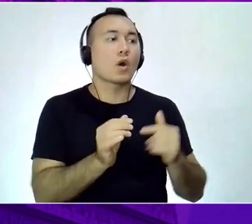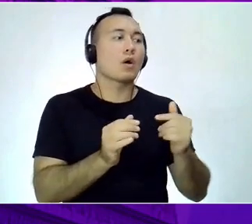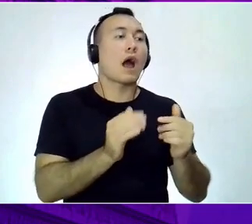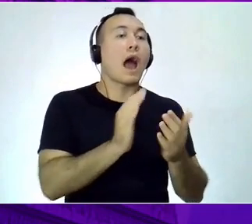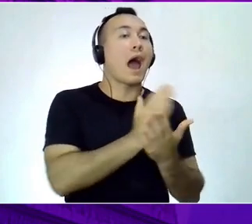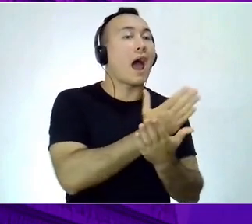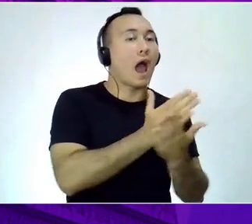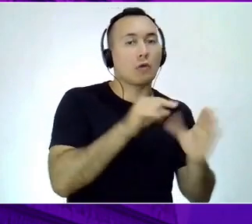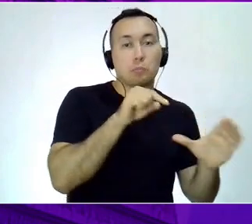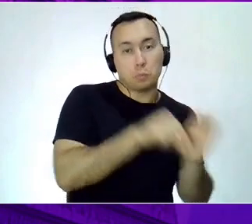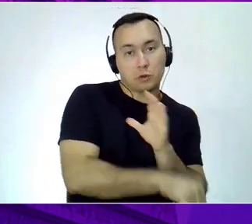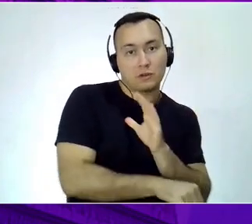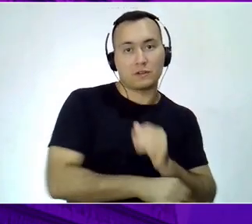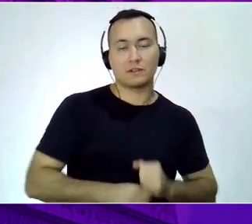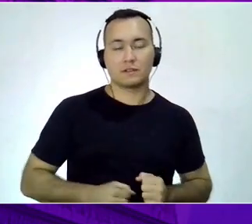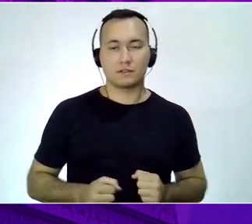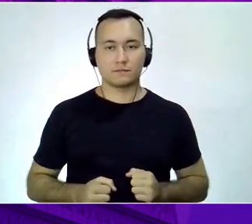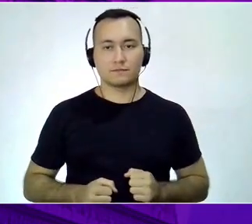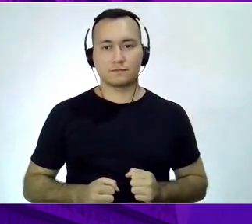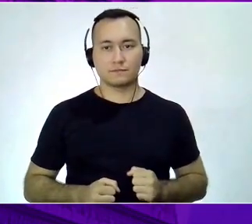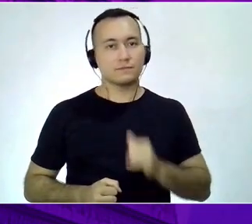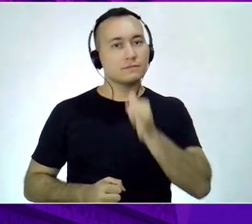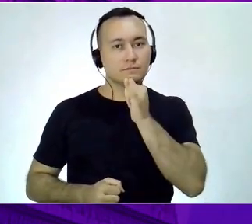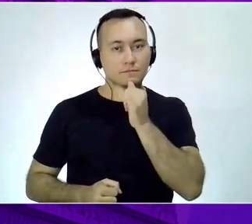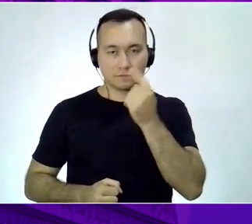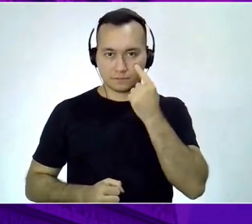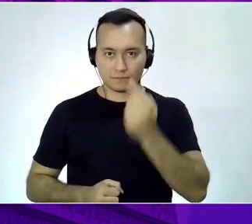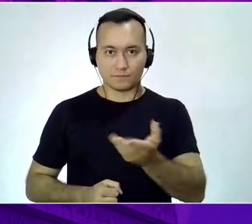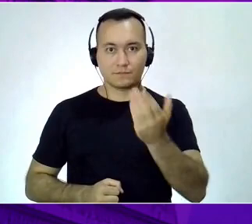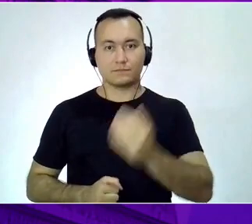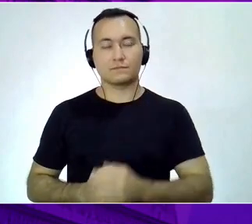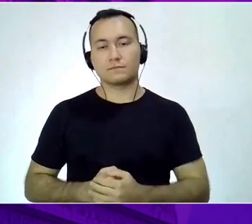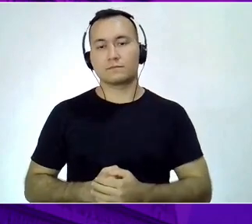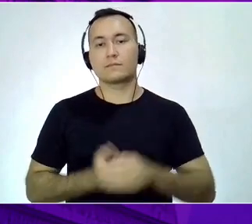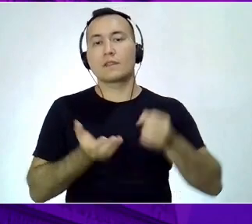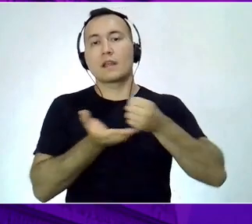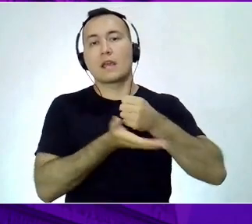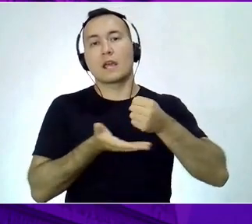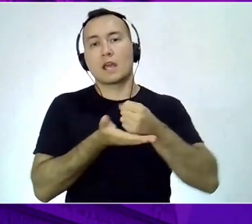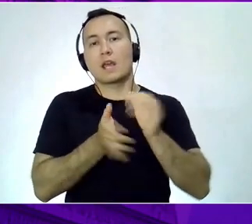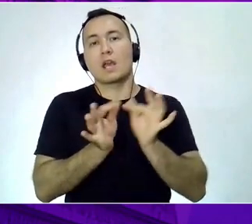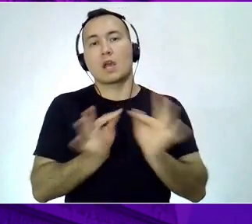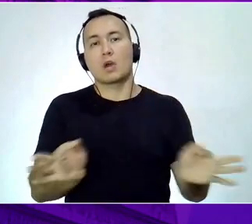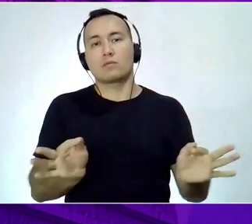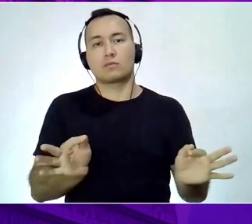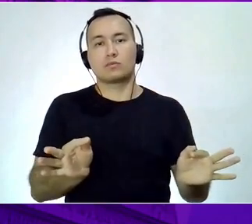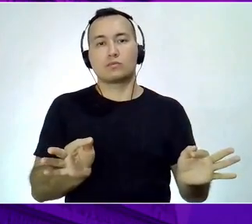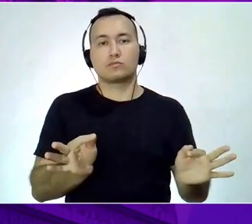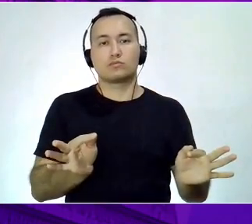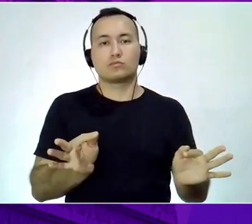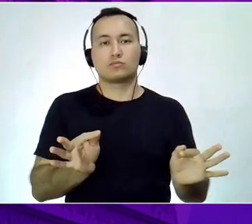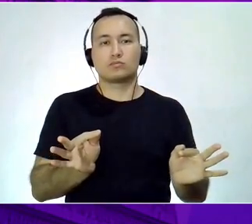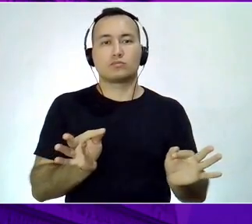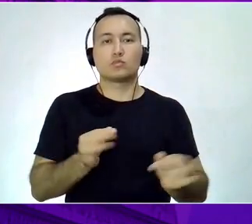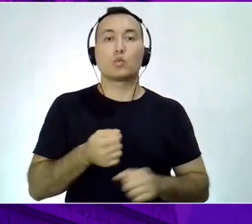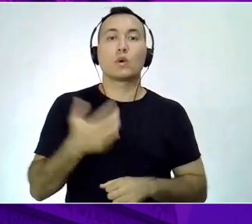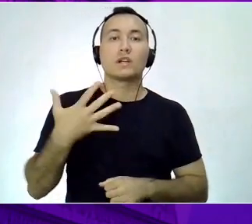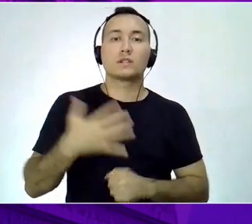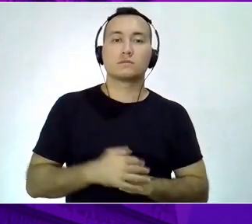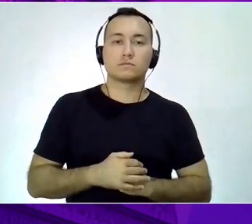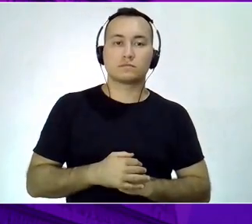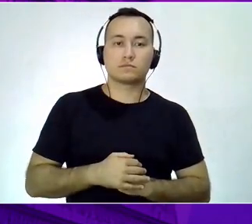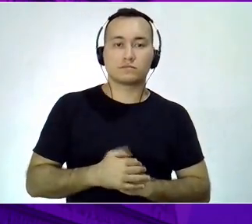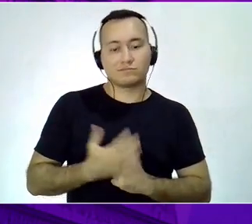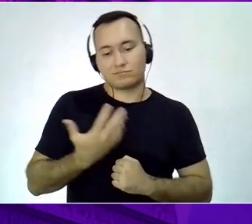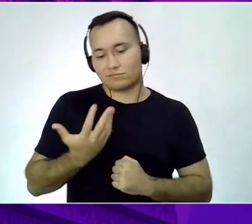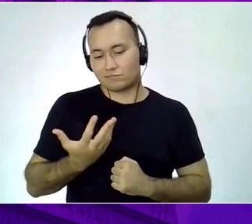ou comprimento relativo em relação a uma base comum. Esses são bem precisos, fica óbvio para a gente o tamanho de cada um ou o valor que